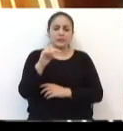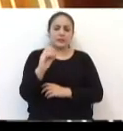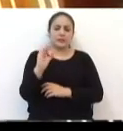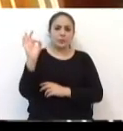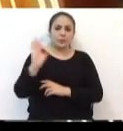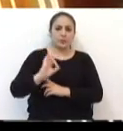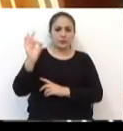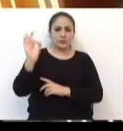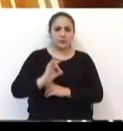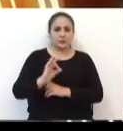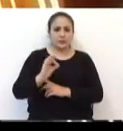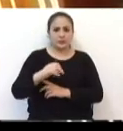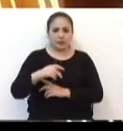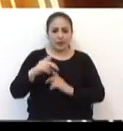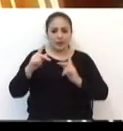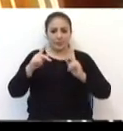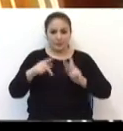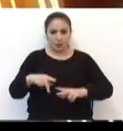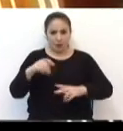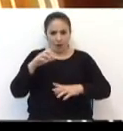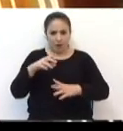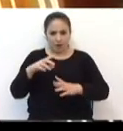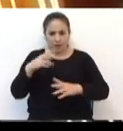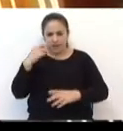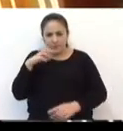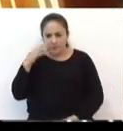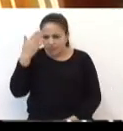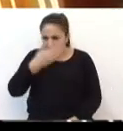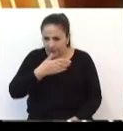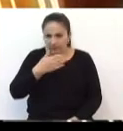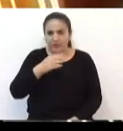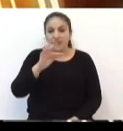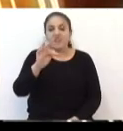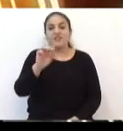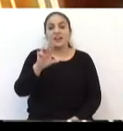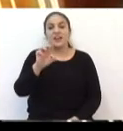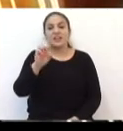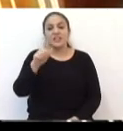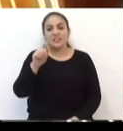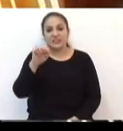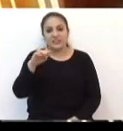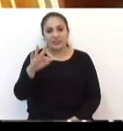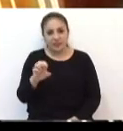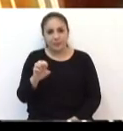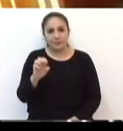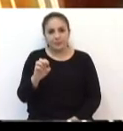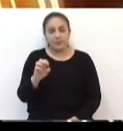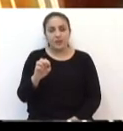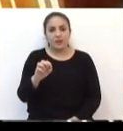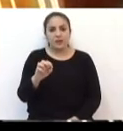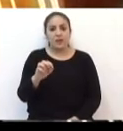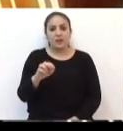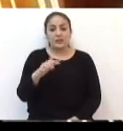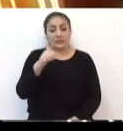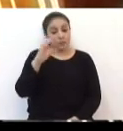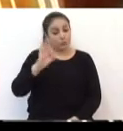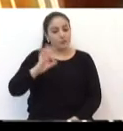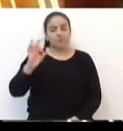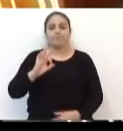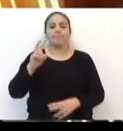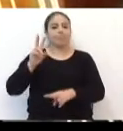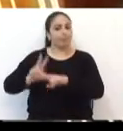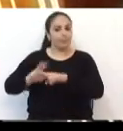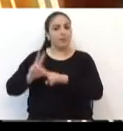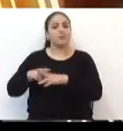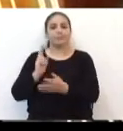de 70% dos flagrantes acontecidos e encaminhadas essas pessoas para a audiência de custódia, elas não são